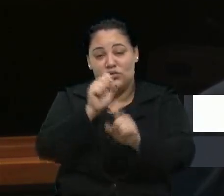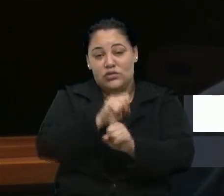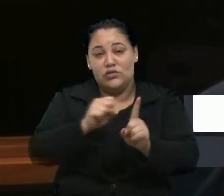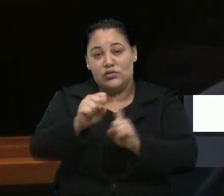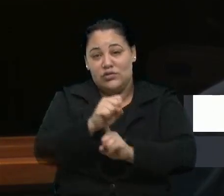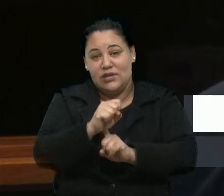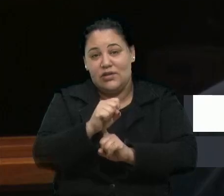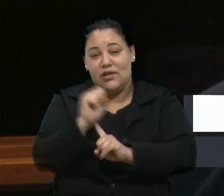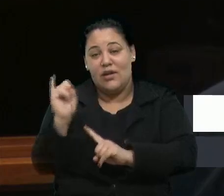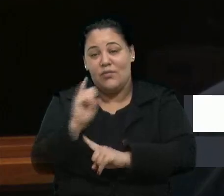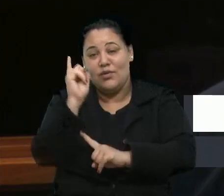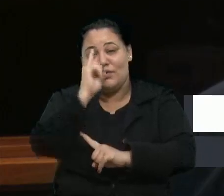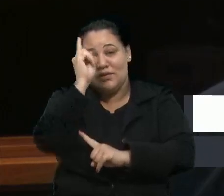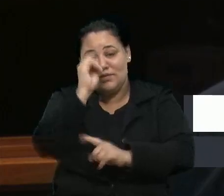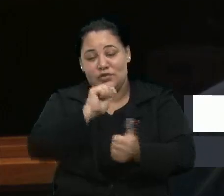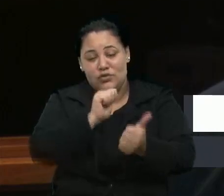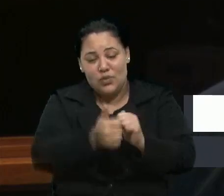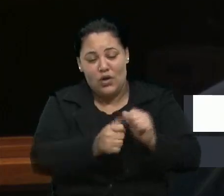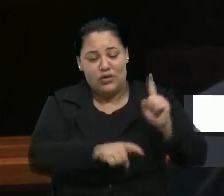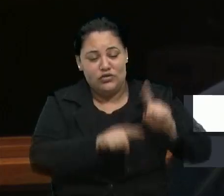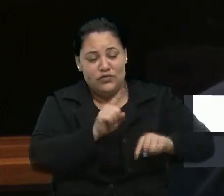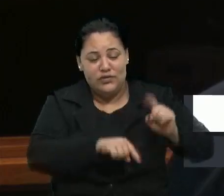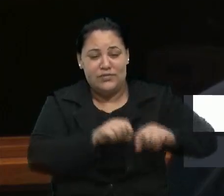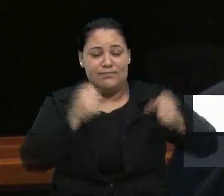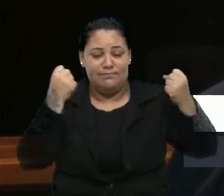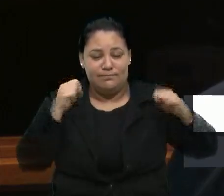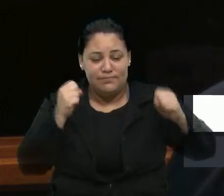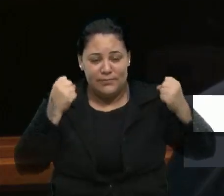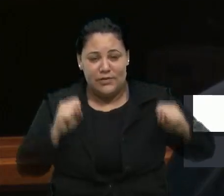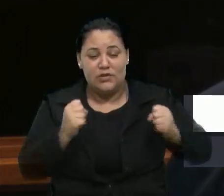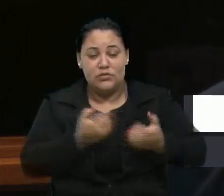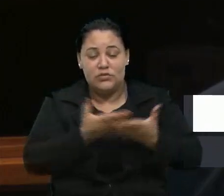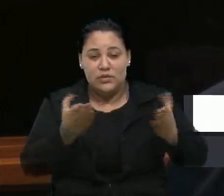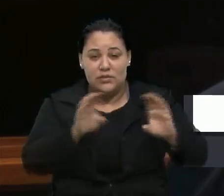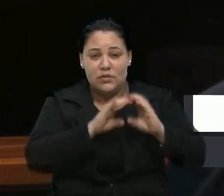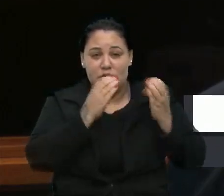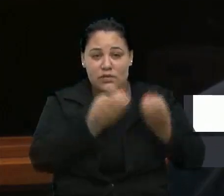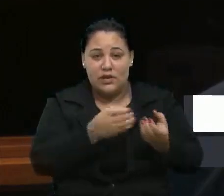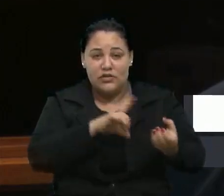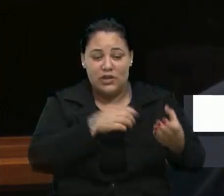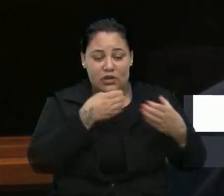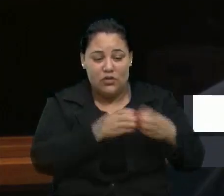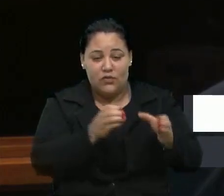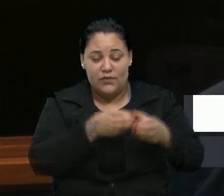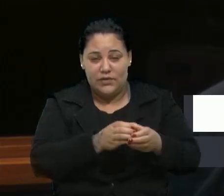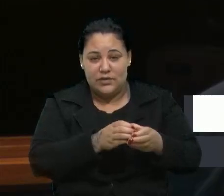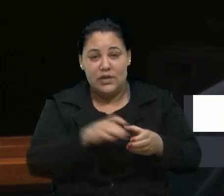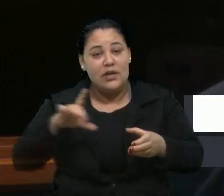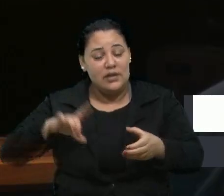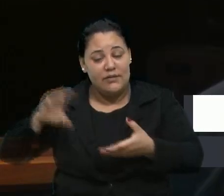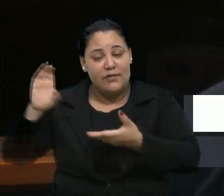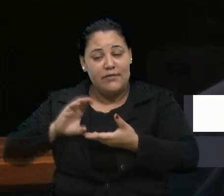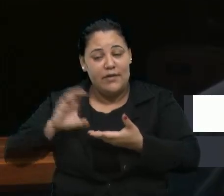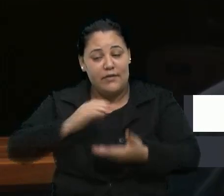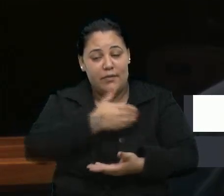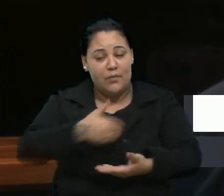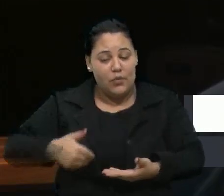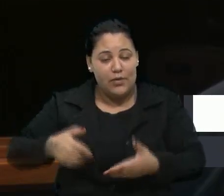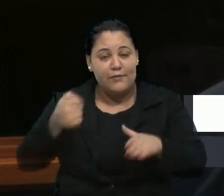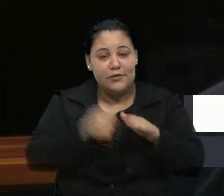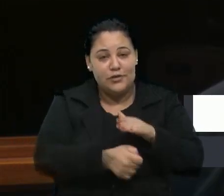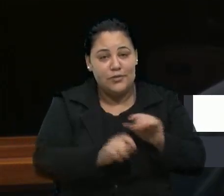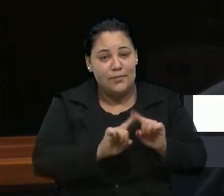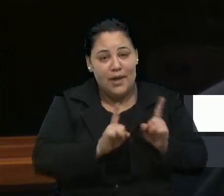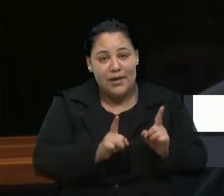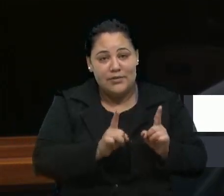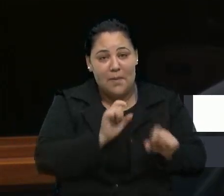do esporte, da atividade, de um espaço para a comunidade, teve dinheiro público investido, mas está